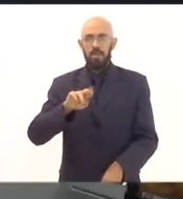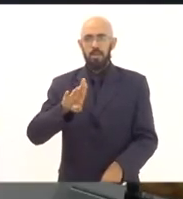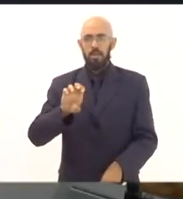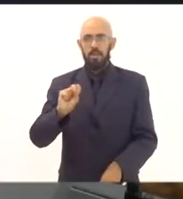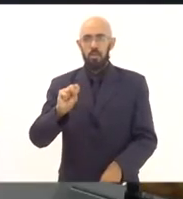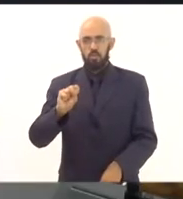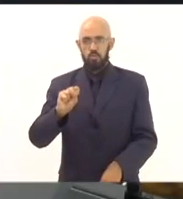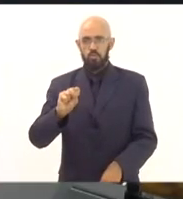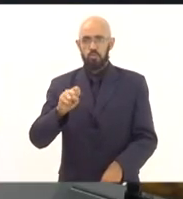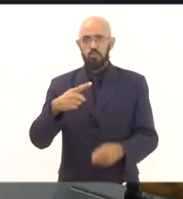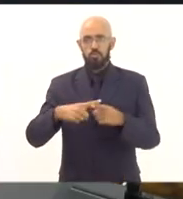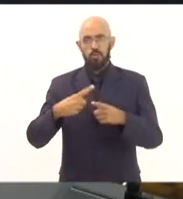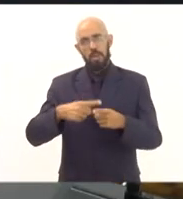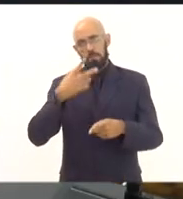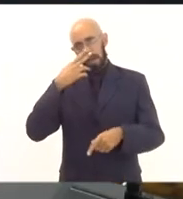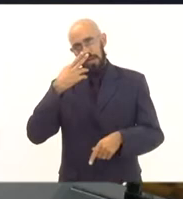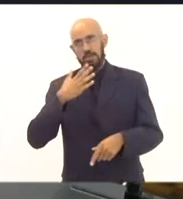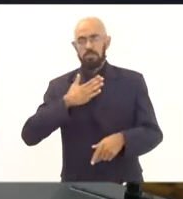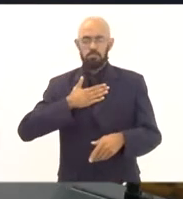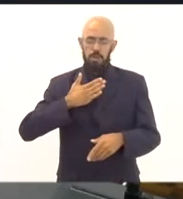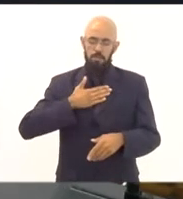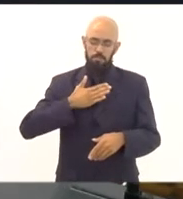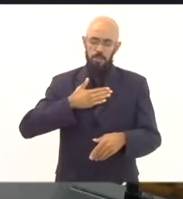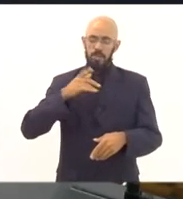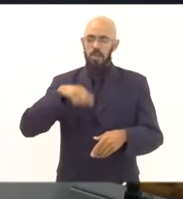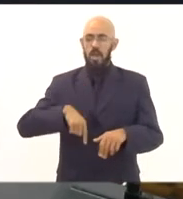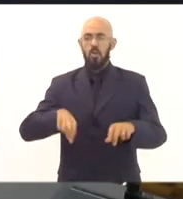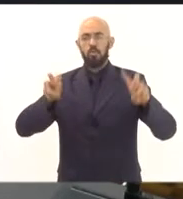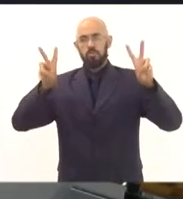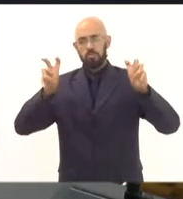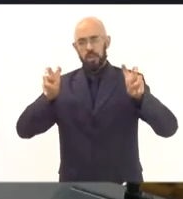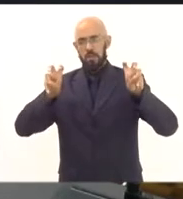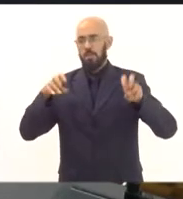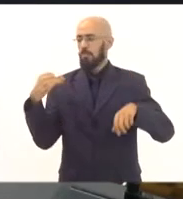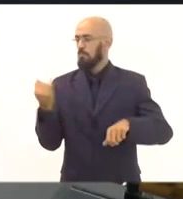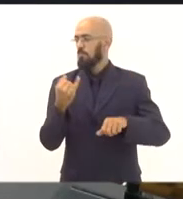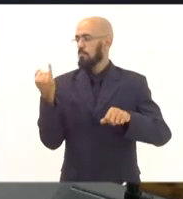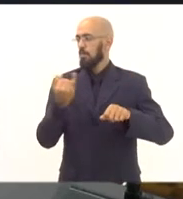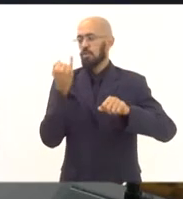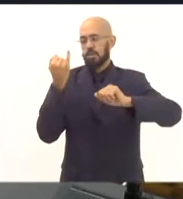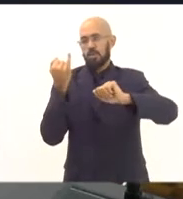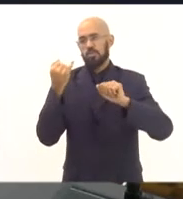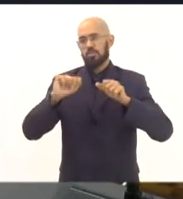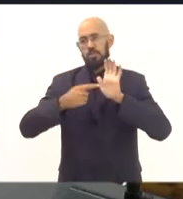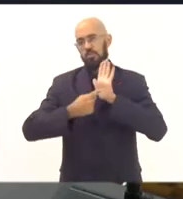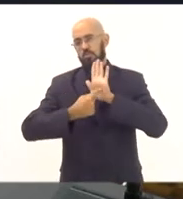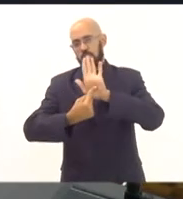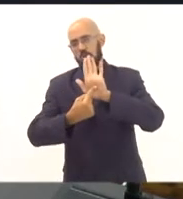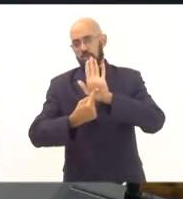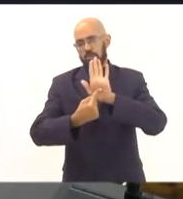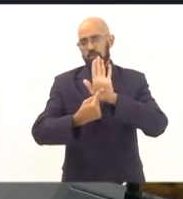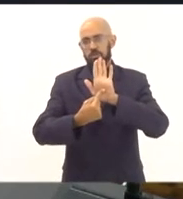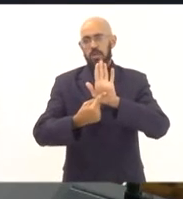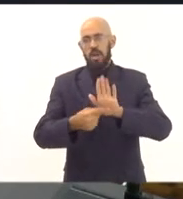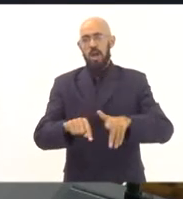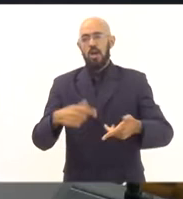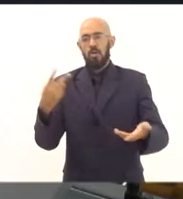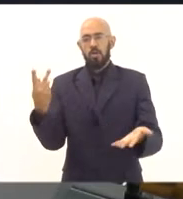esse é um tema Claro os técnicos são super importantes para demonstrar é a situação